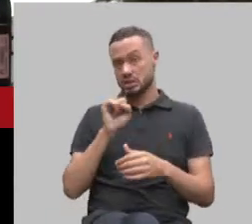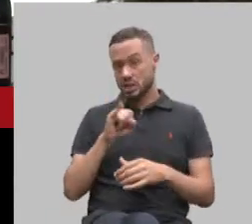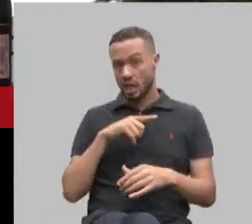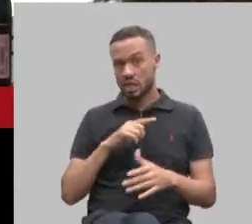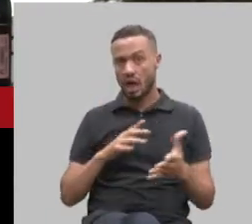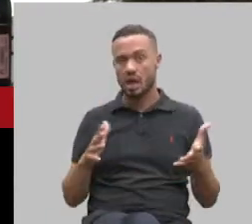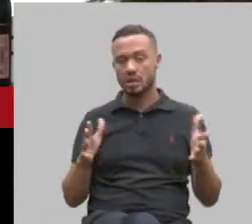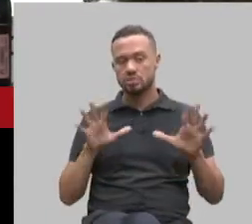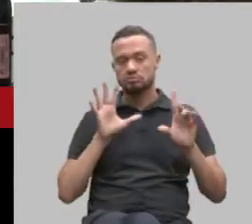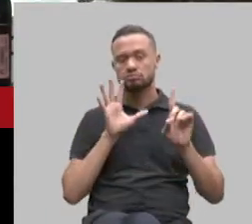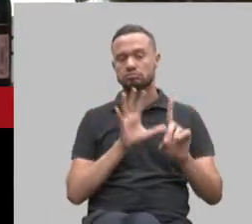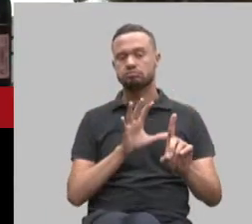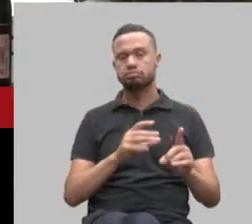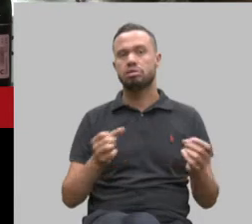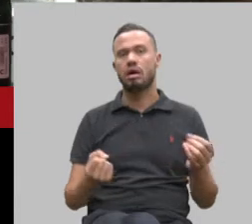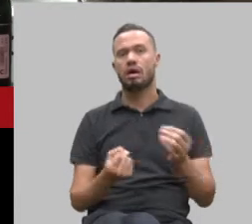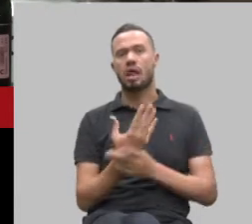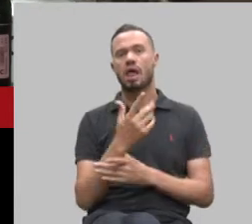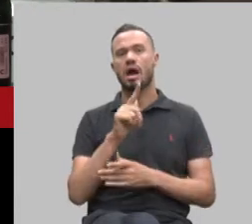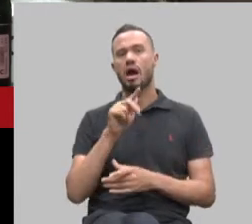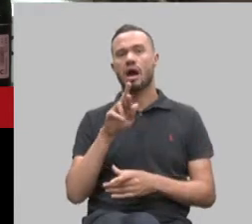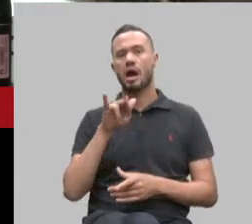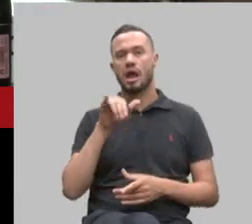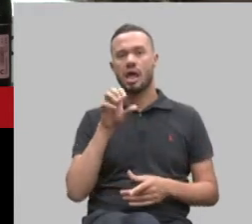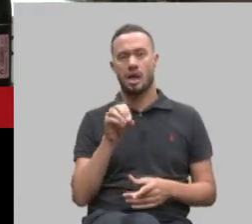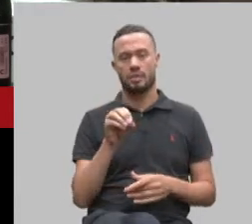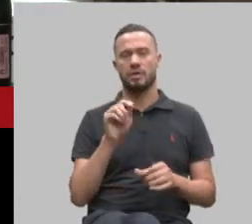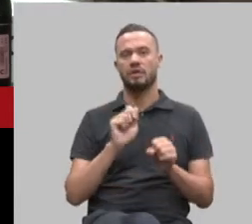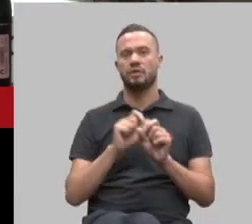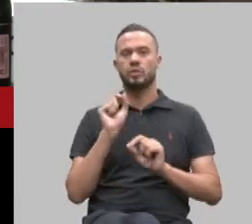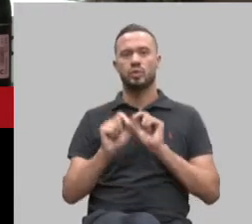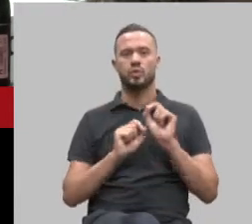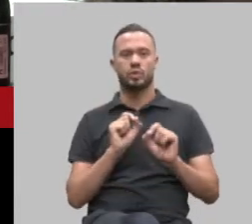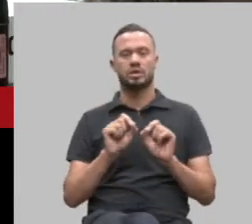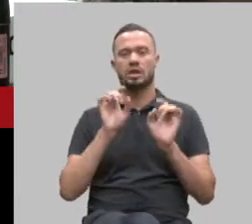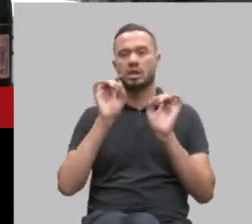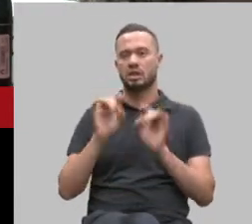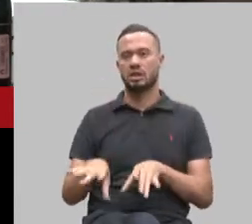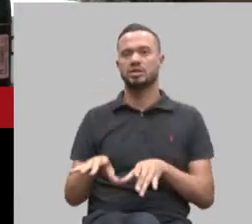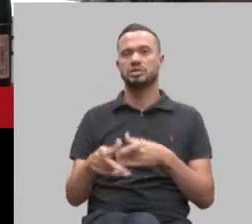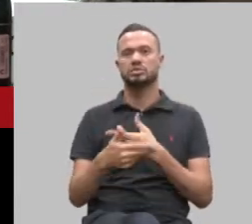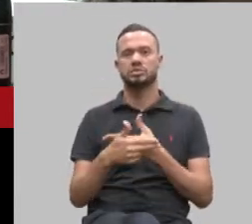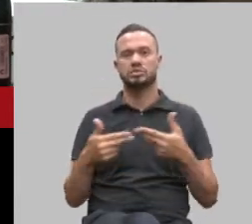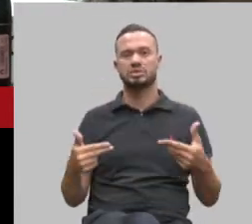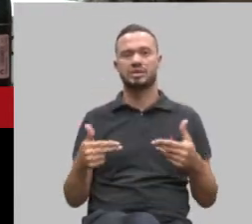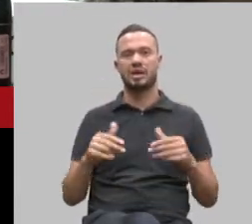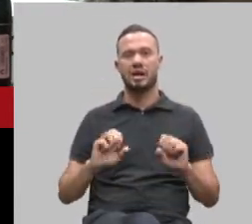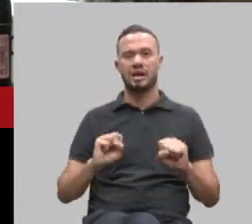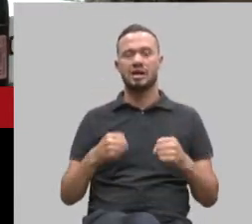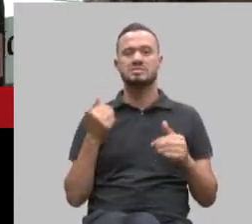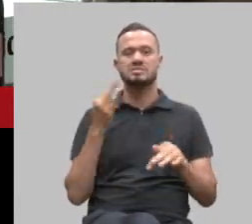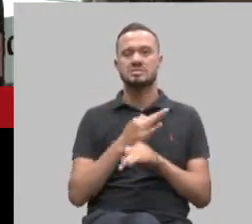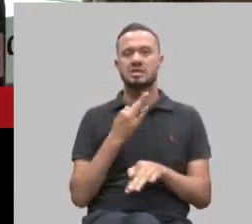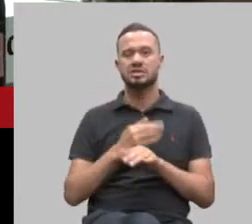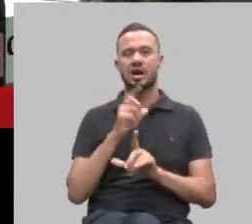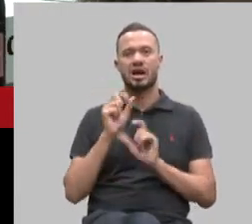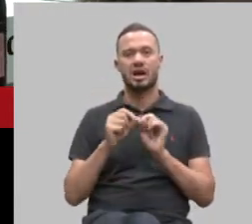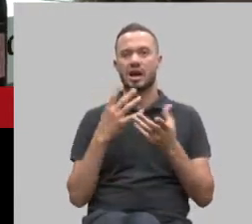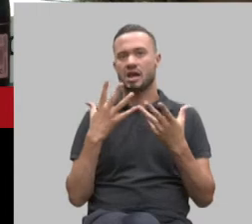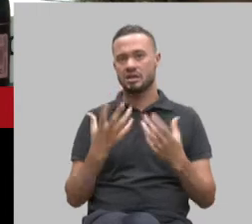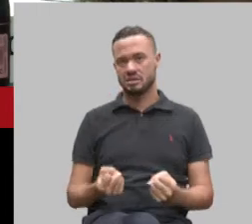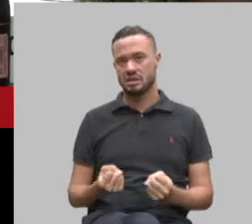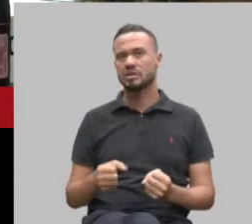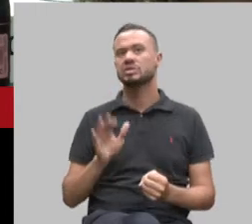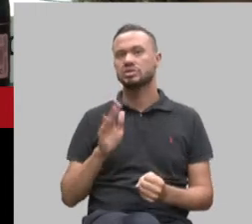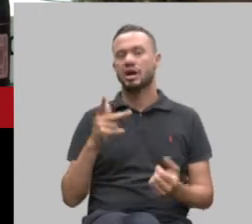dos grêmios estudantil você desfaz uma certa rigidez você desfaz uma certa resistência daqueles que vão contra Como já foi falado